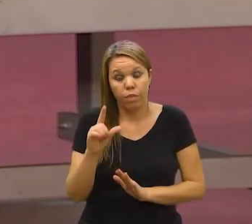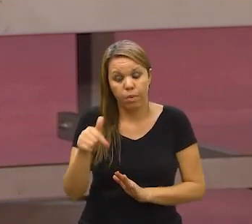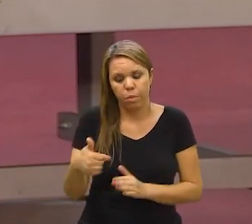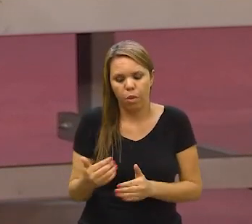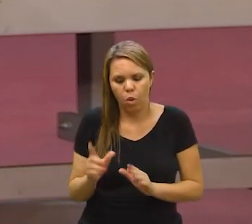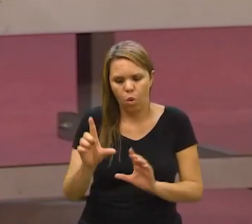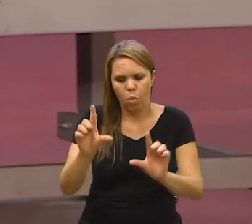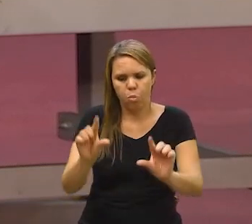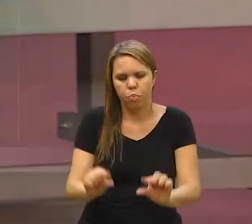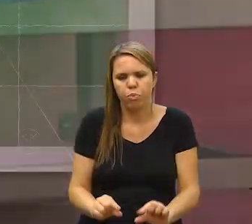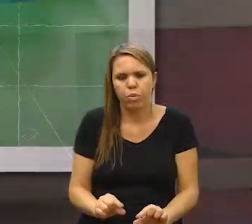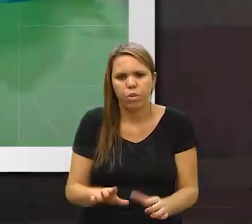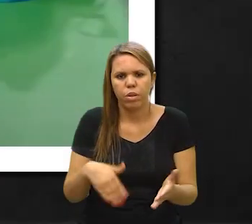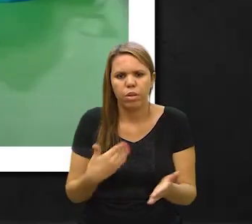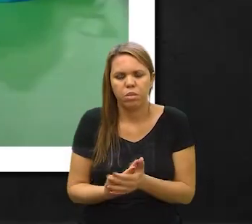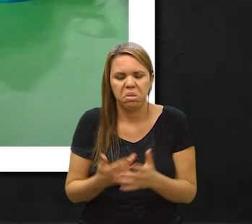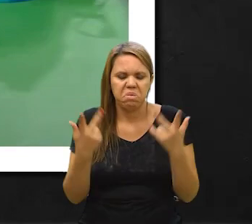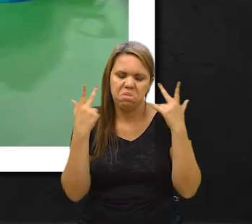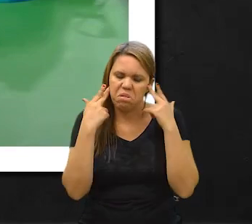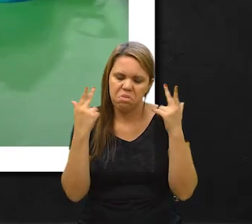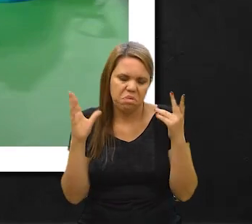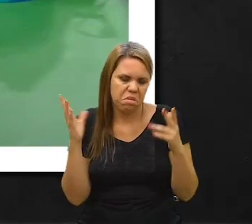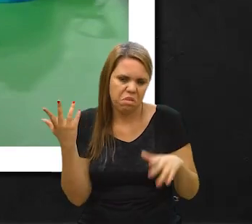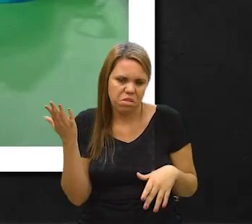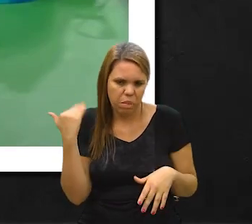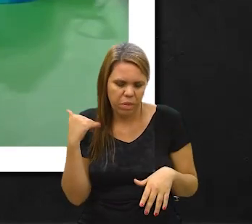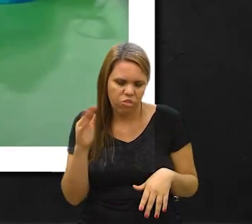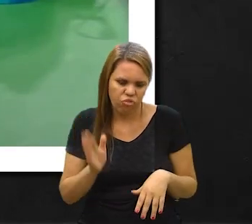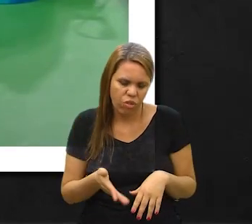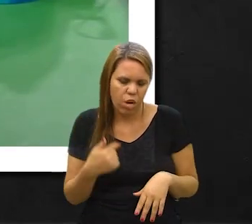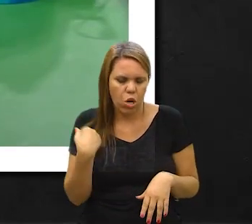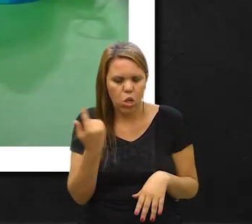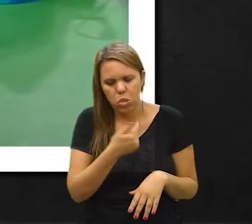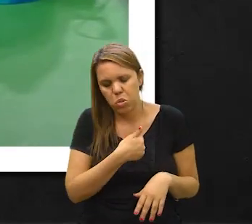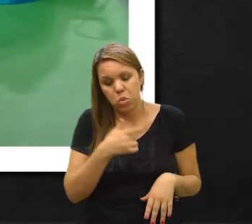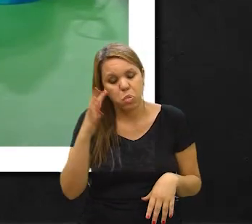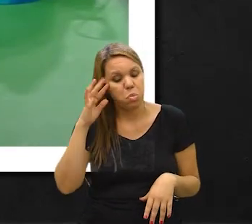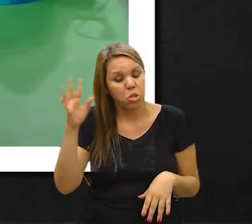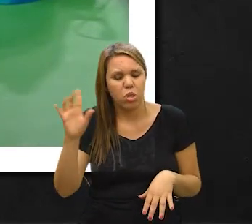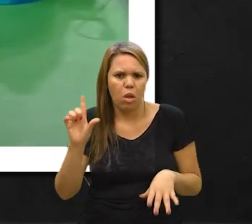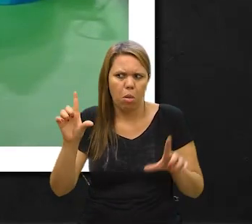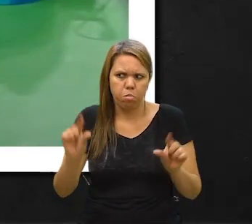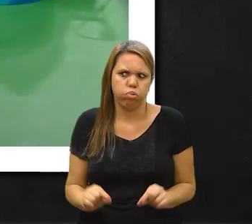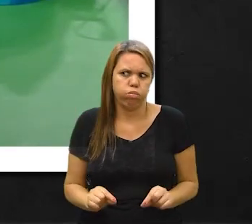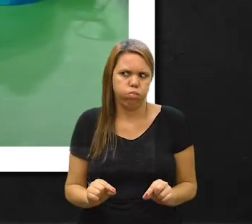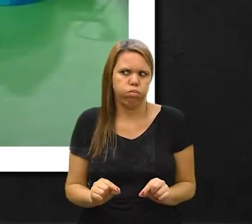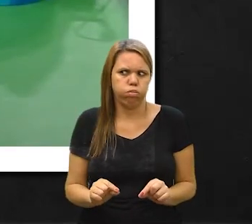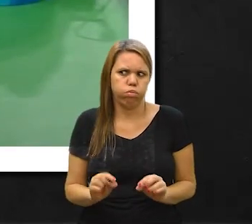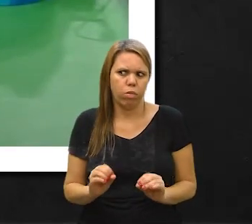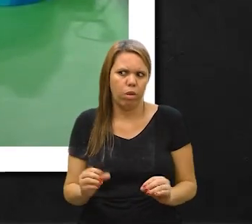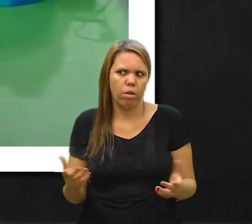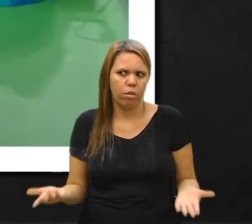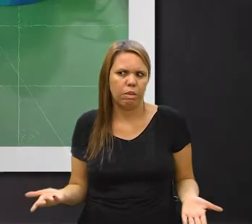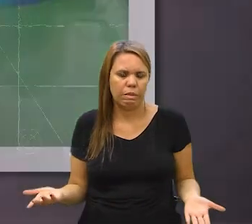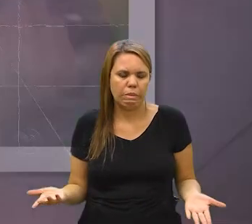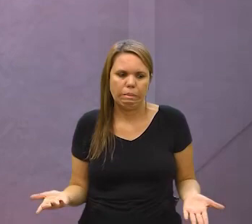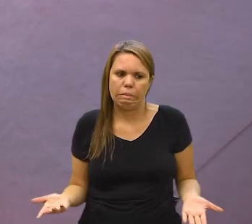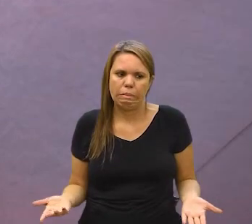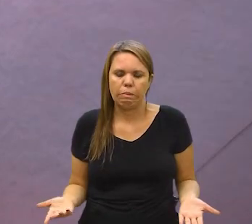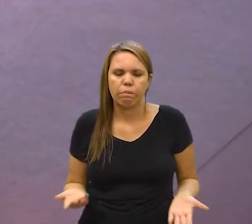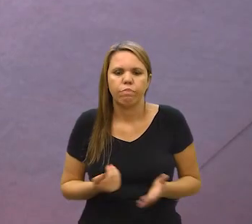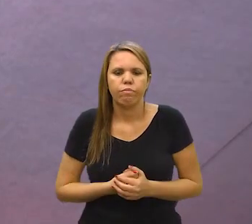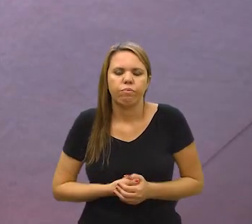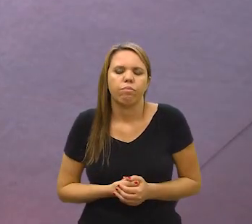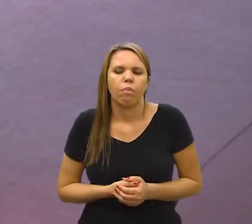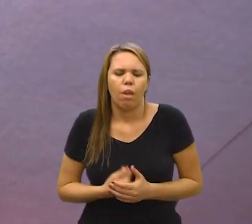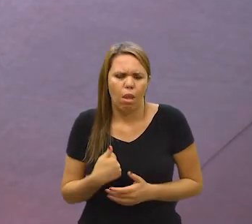a queda era até que natural, mas nós atletas não imaginávamos que uma queda ia ser tão abrupta, né? tão drástica.